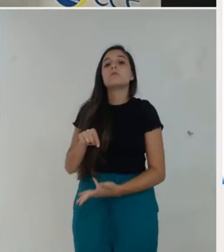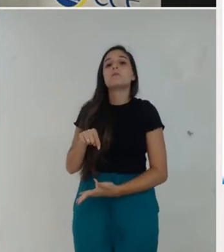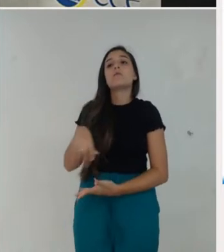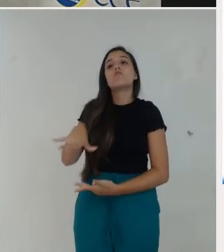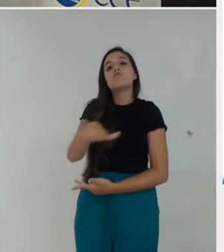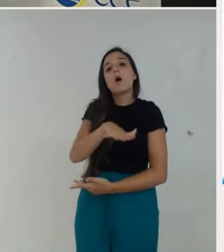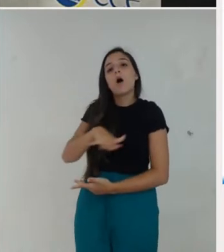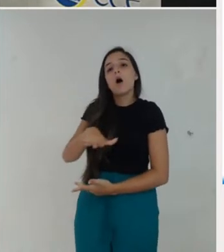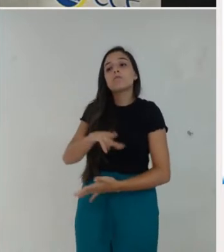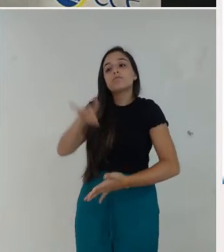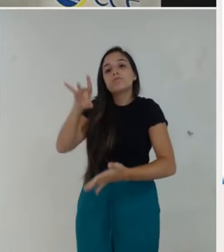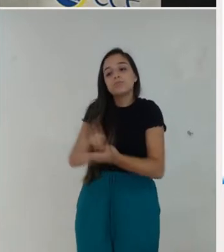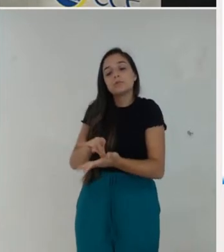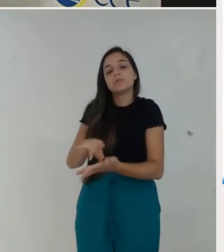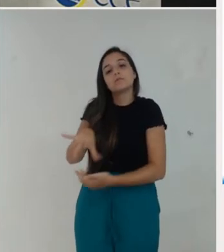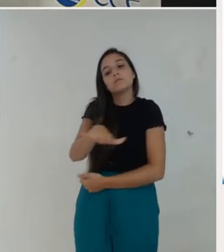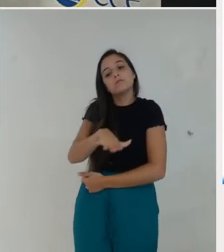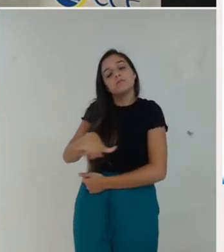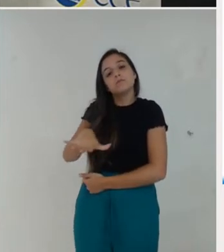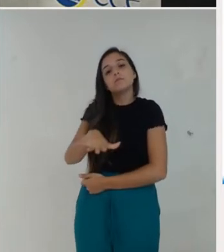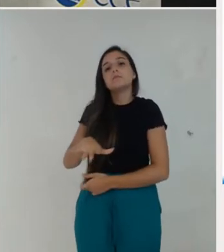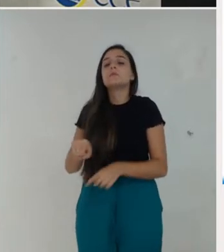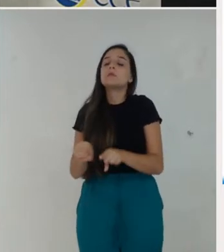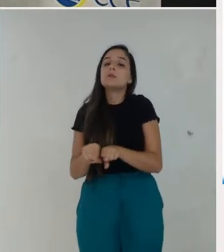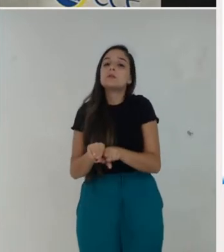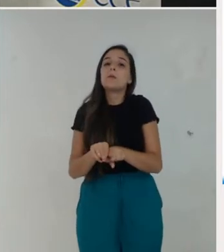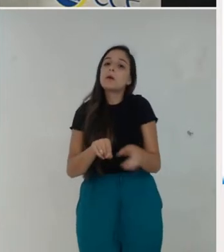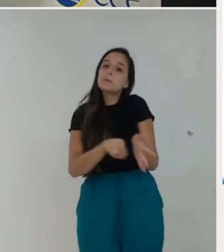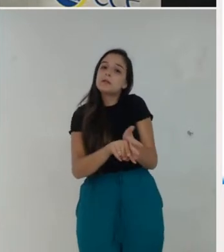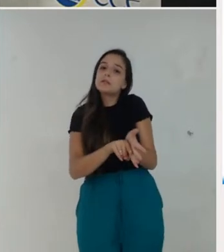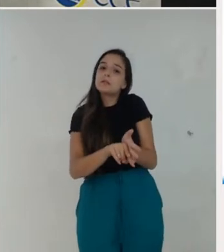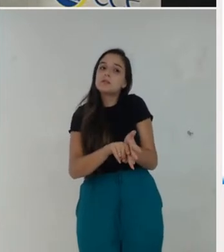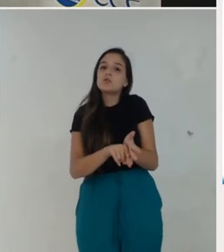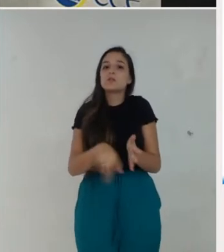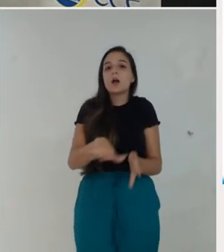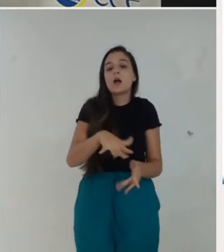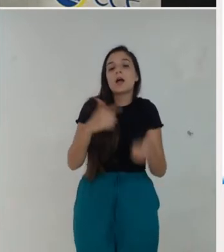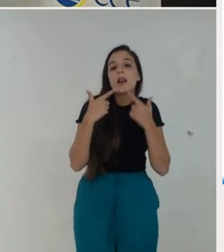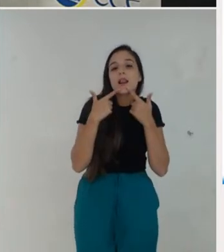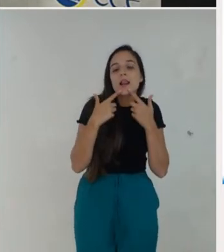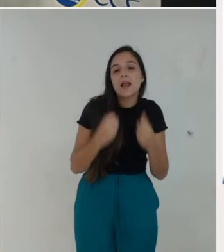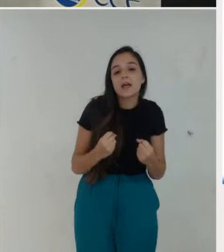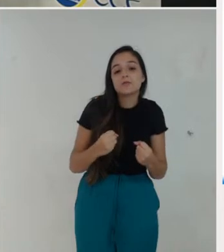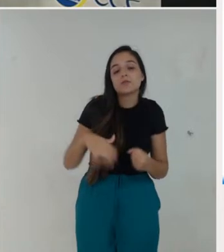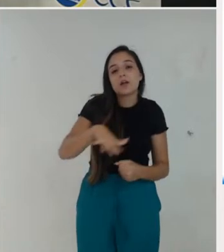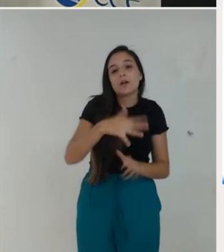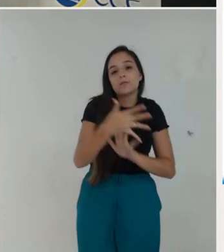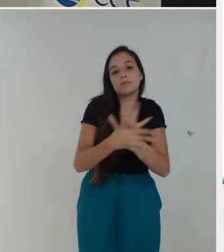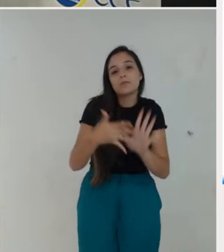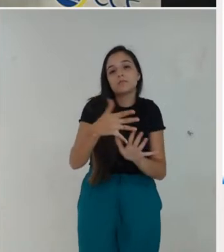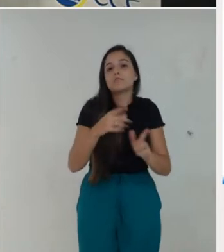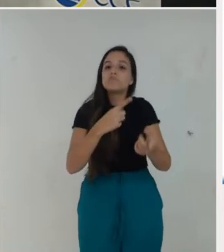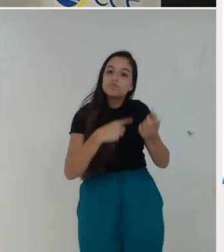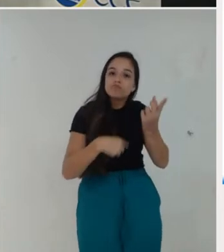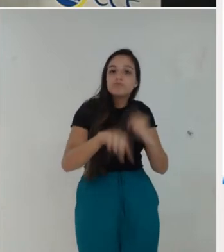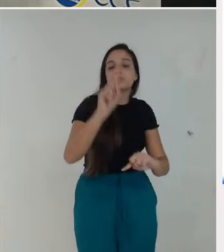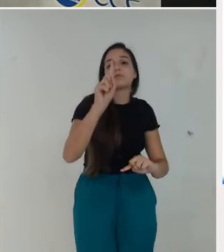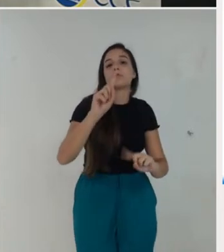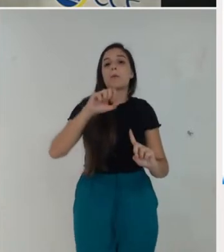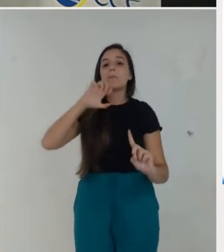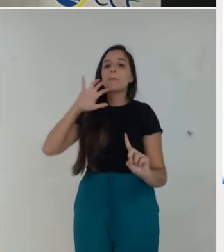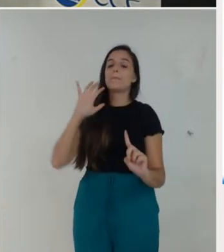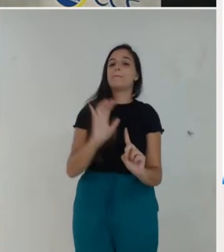de maneira muito interessante, e assim como os estudos linguísticos das línguas de sinais revolucionaram e